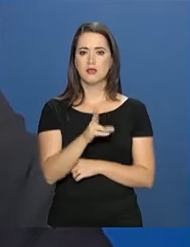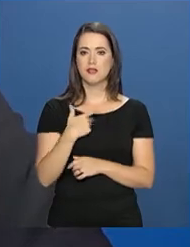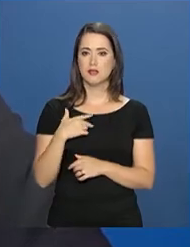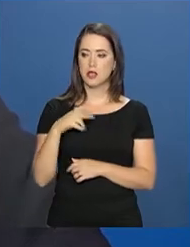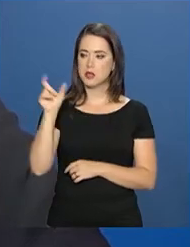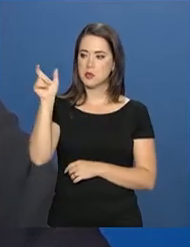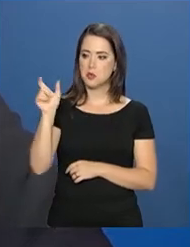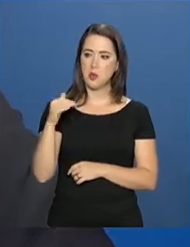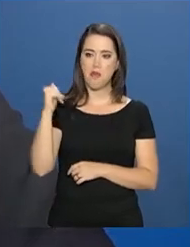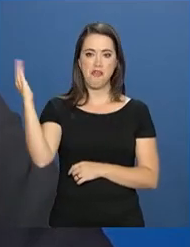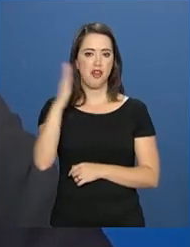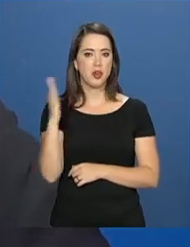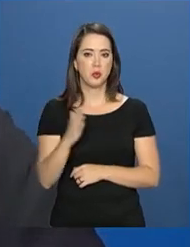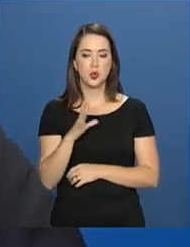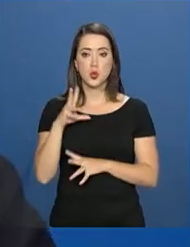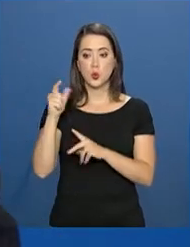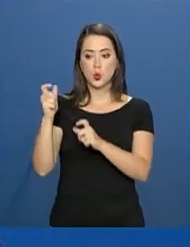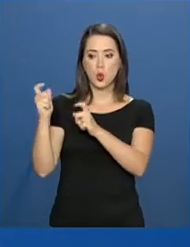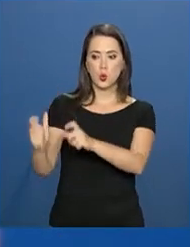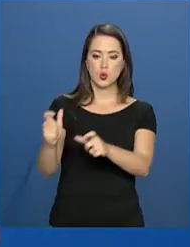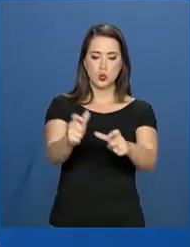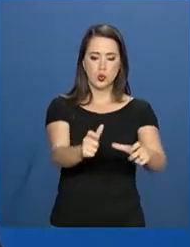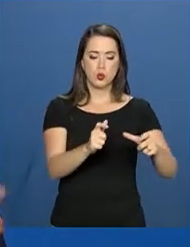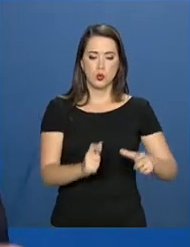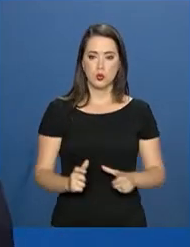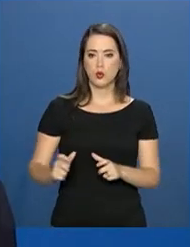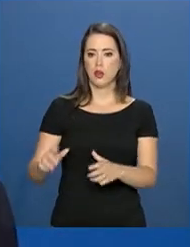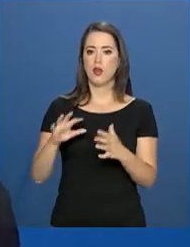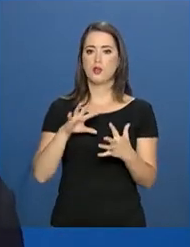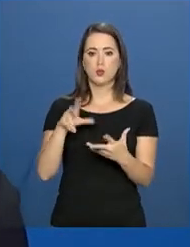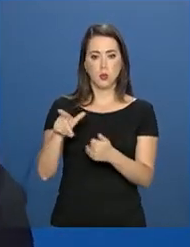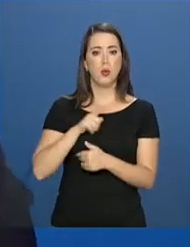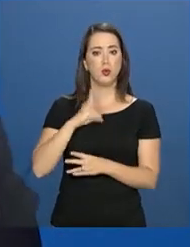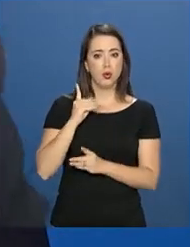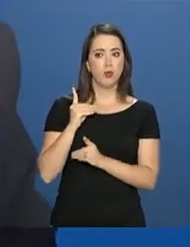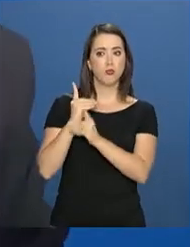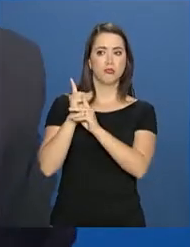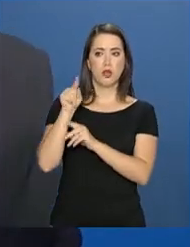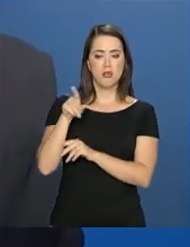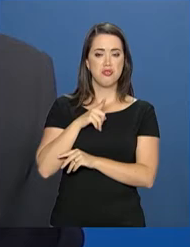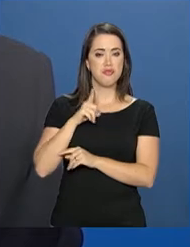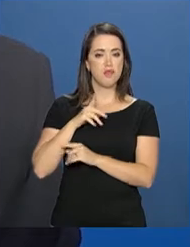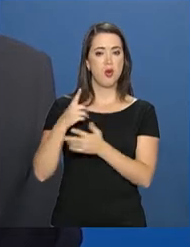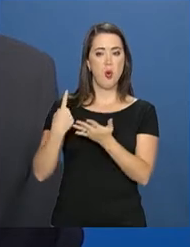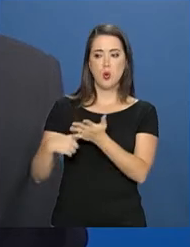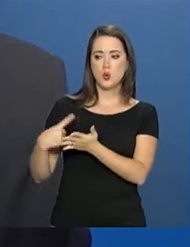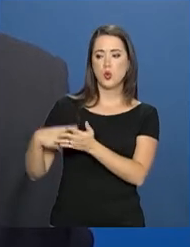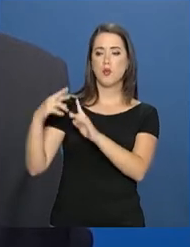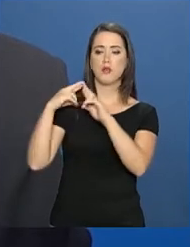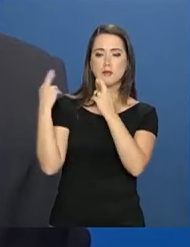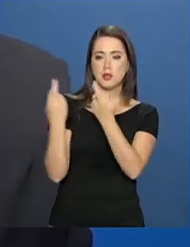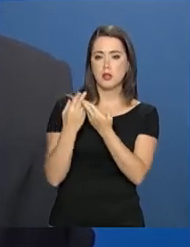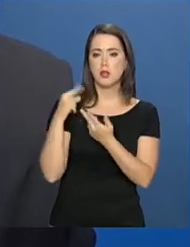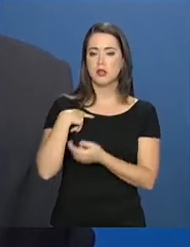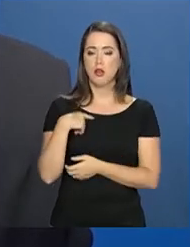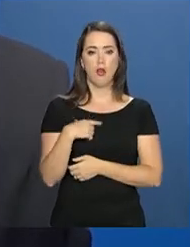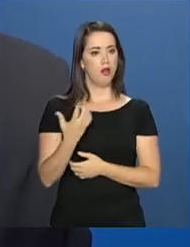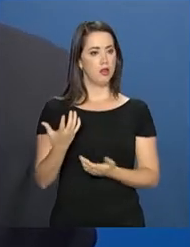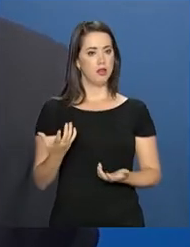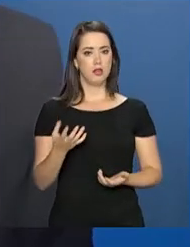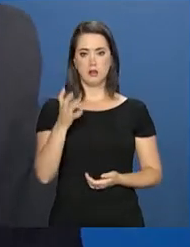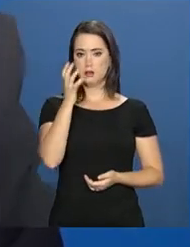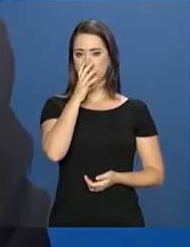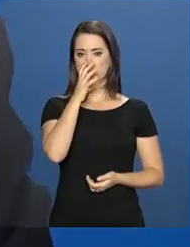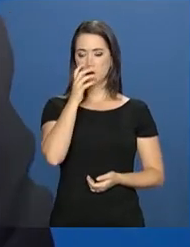entusiasmo mori em todos os encontros internacionais que fui mesmo origem e impressionante há